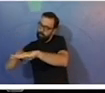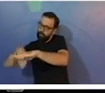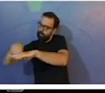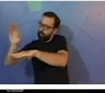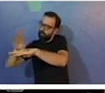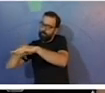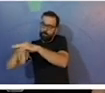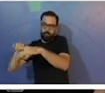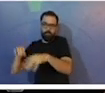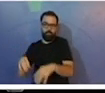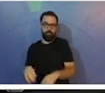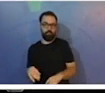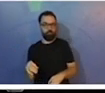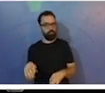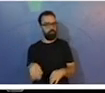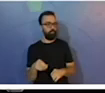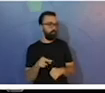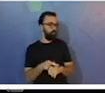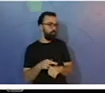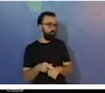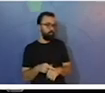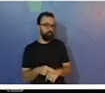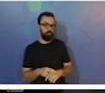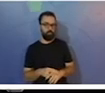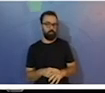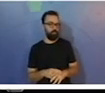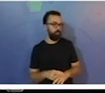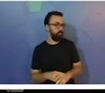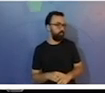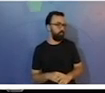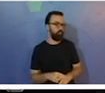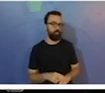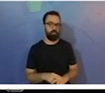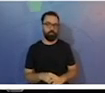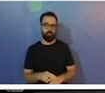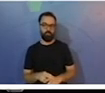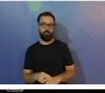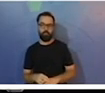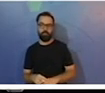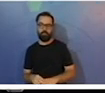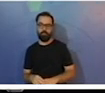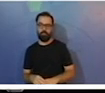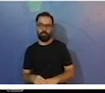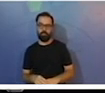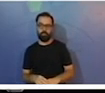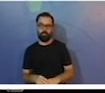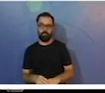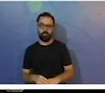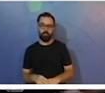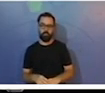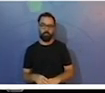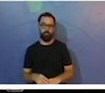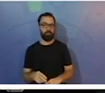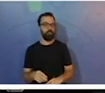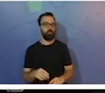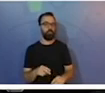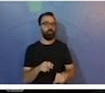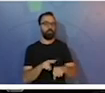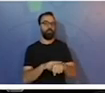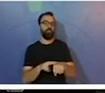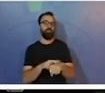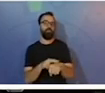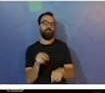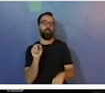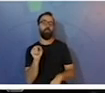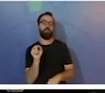a quadrinha F4. E aí o número 3, ela pergunta qual é a quadrinha pintada de verde.